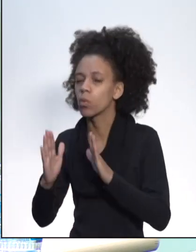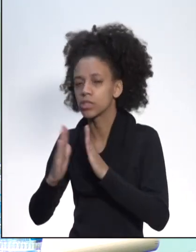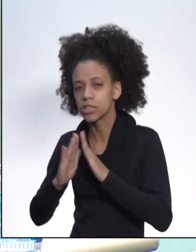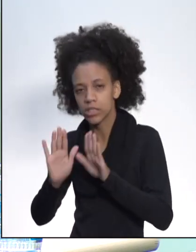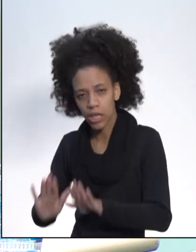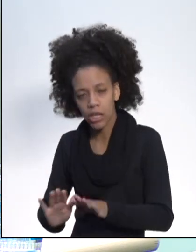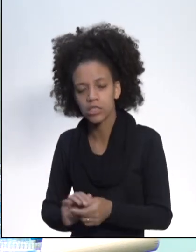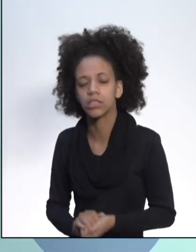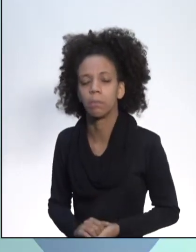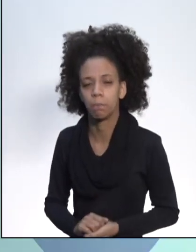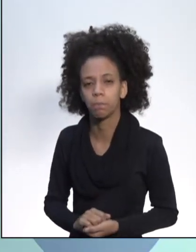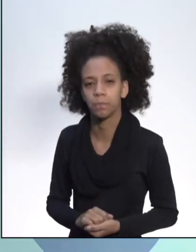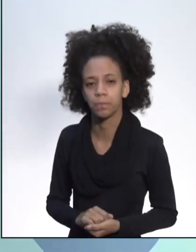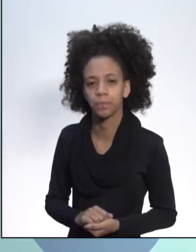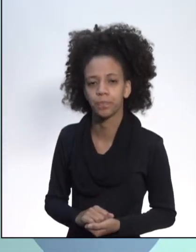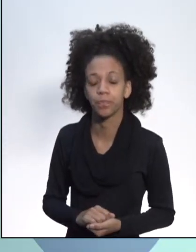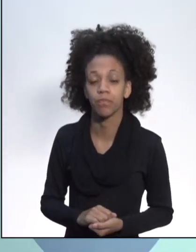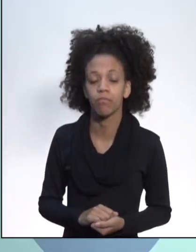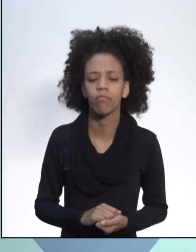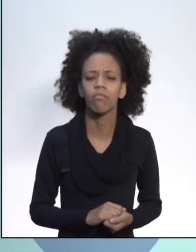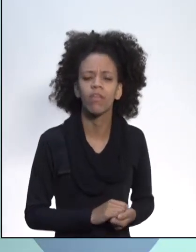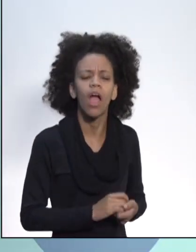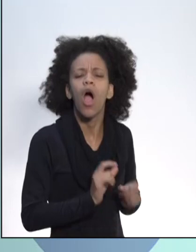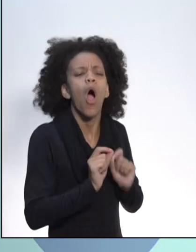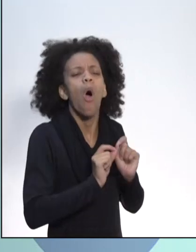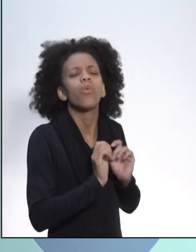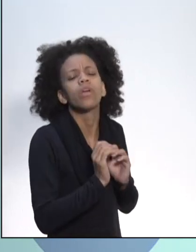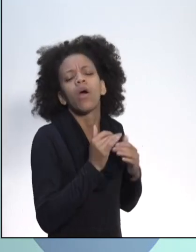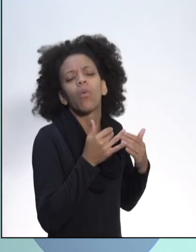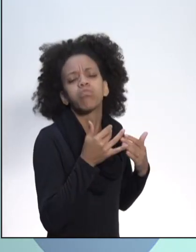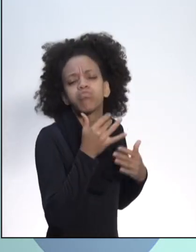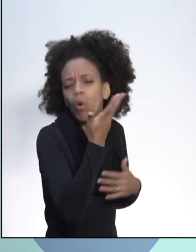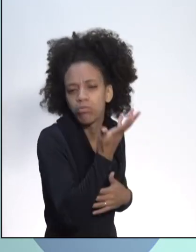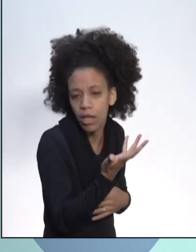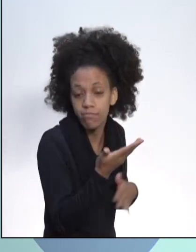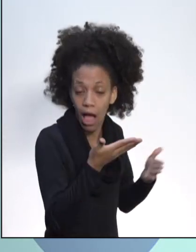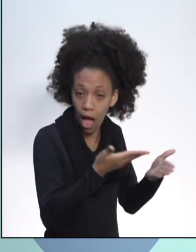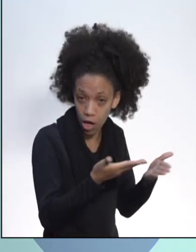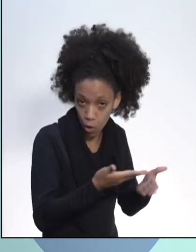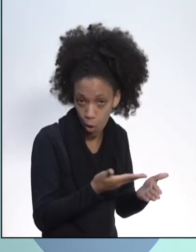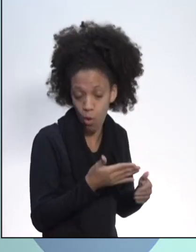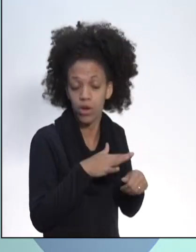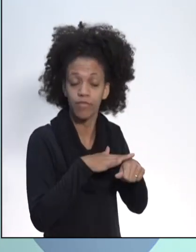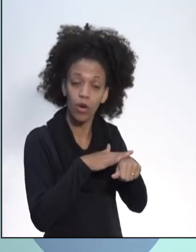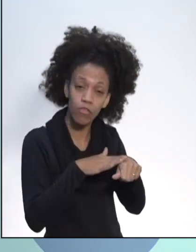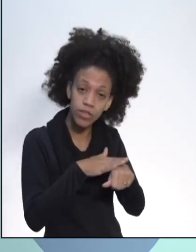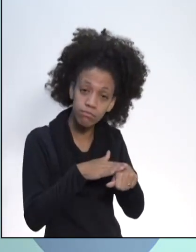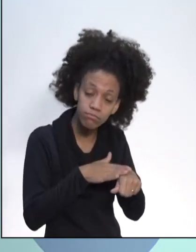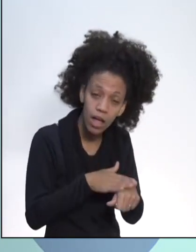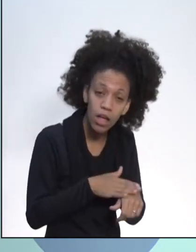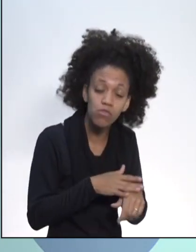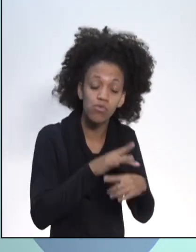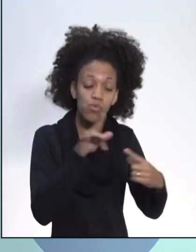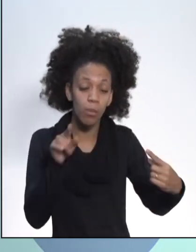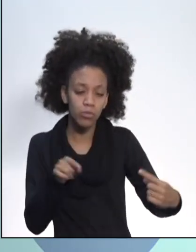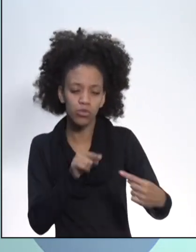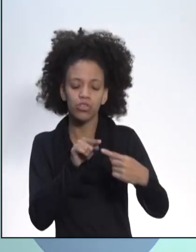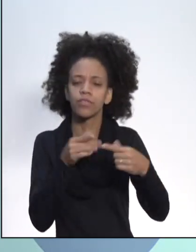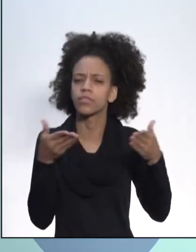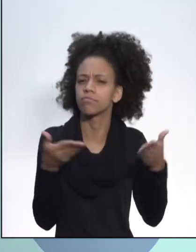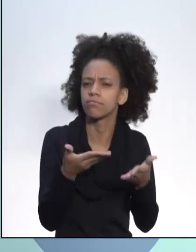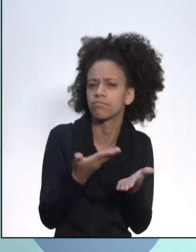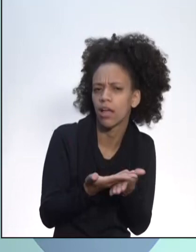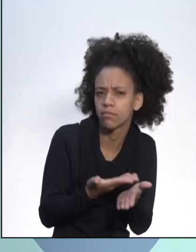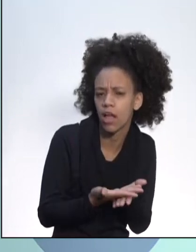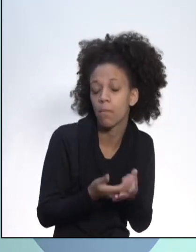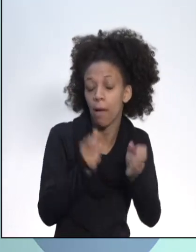eles. Bacana. O que acontece? Agora a gente vai conversar um pouco sobre os objetivos dessa aula, para a